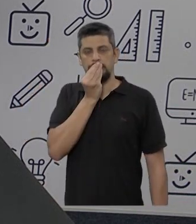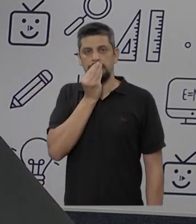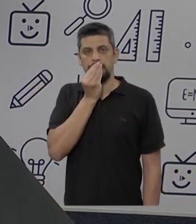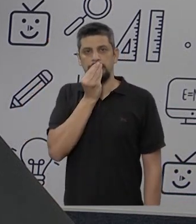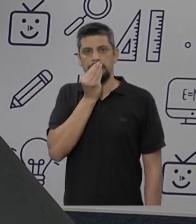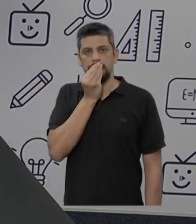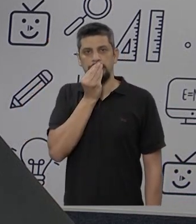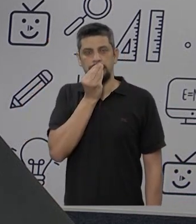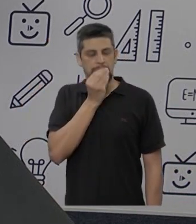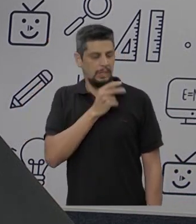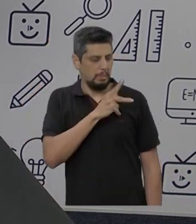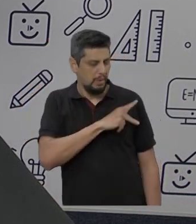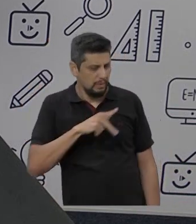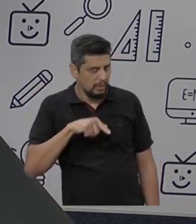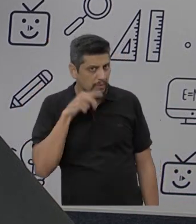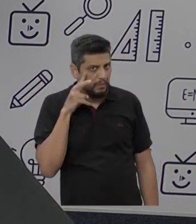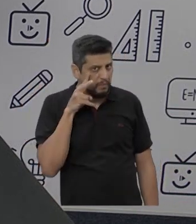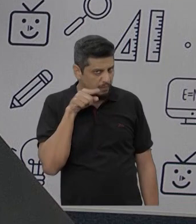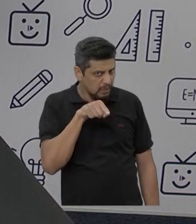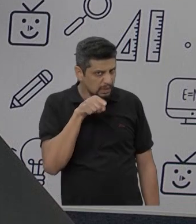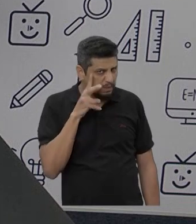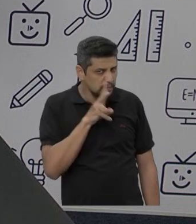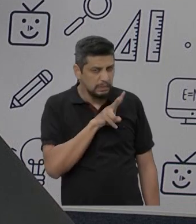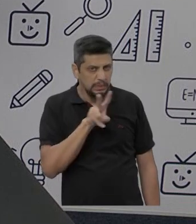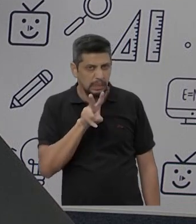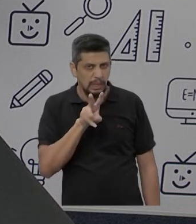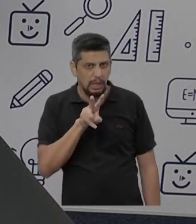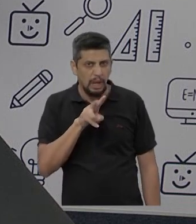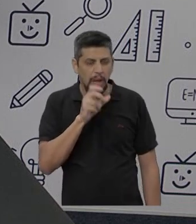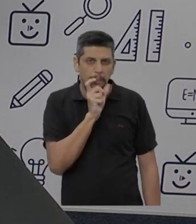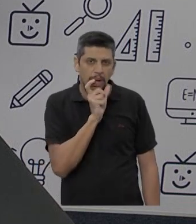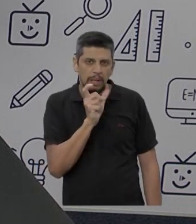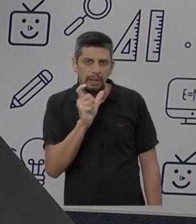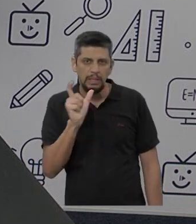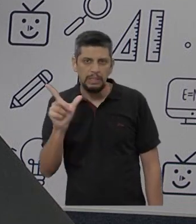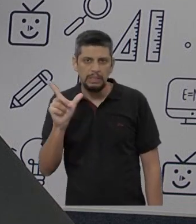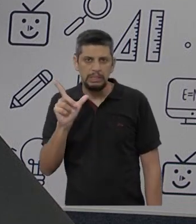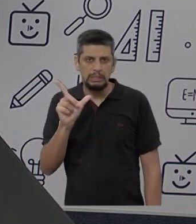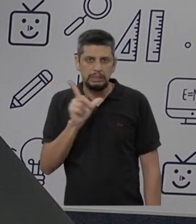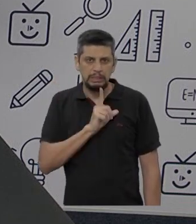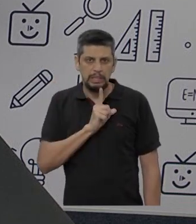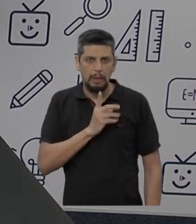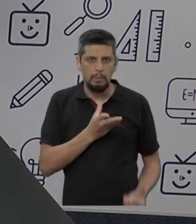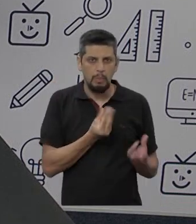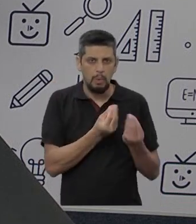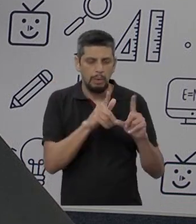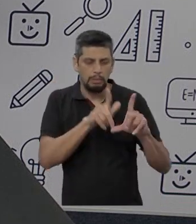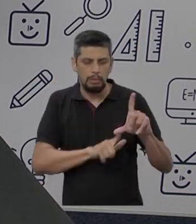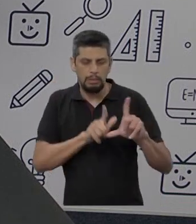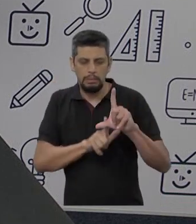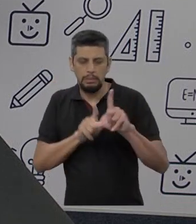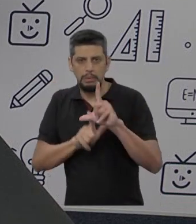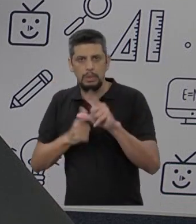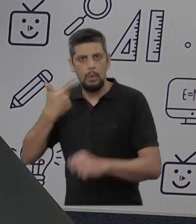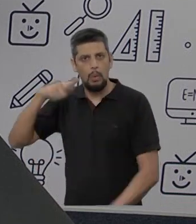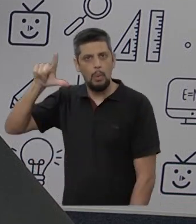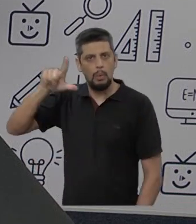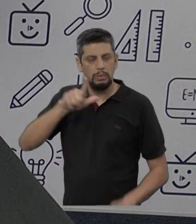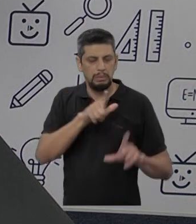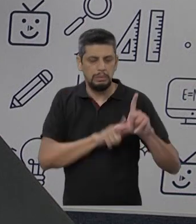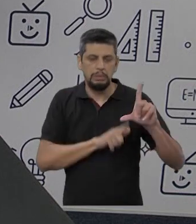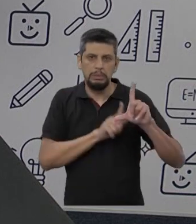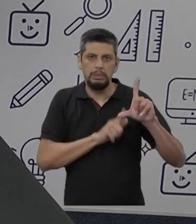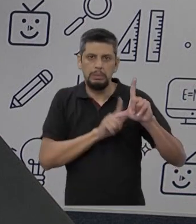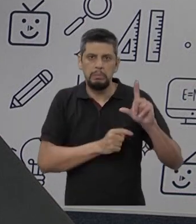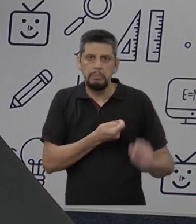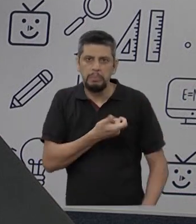mudo. Professora, você viu que as nossas palavras tinham palavras que tinham muitas letras e outras